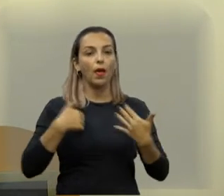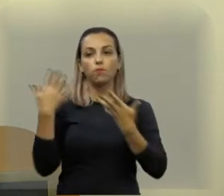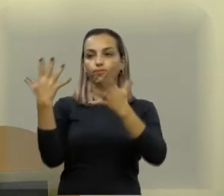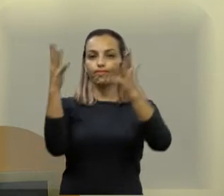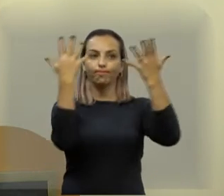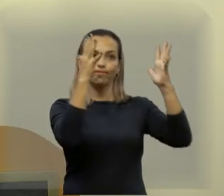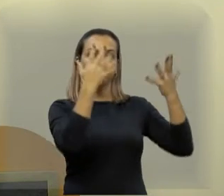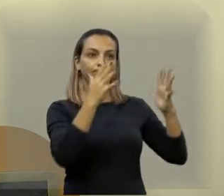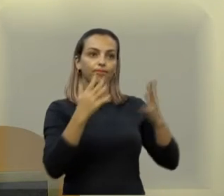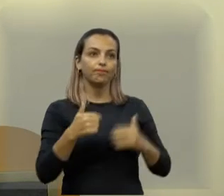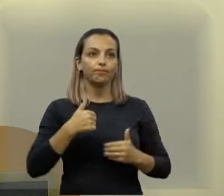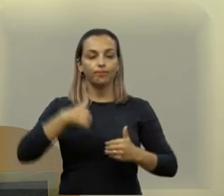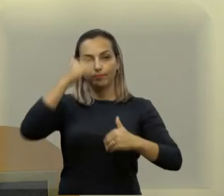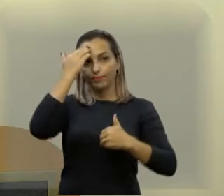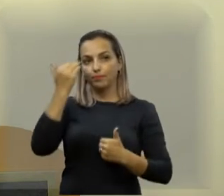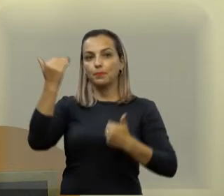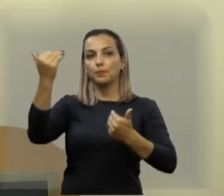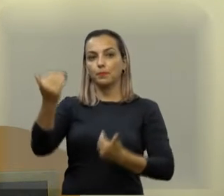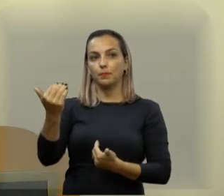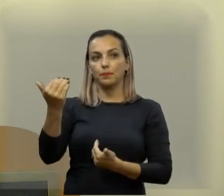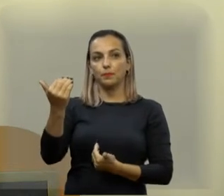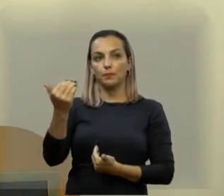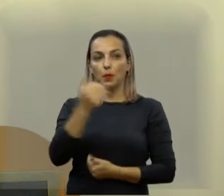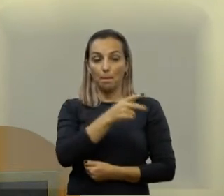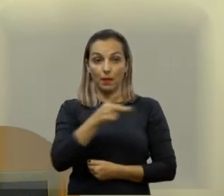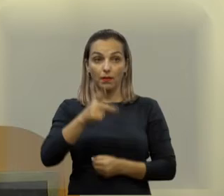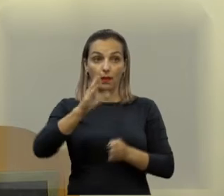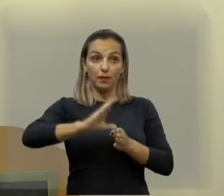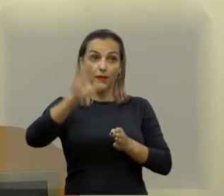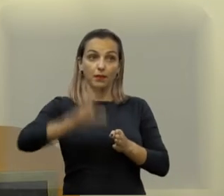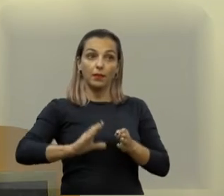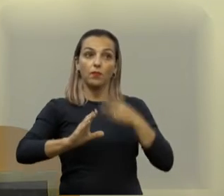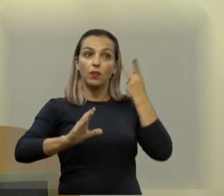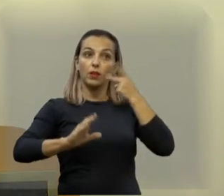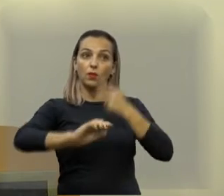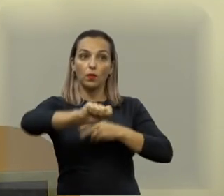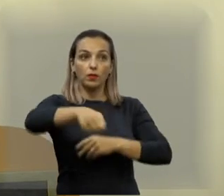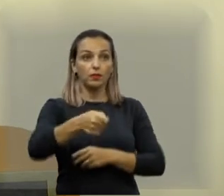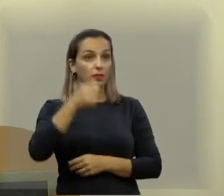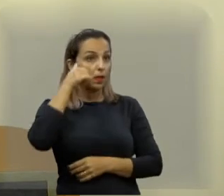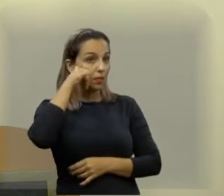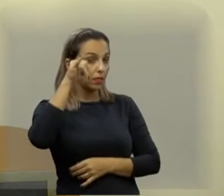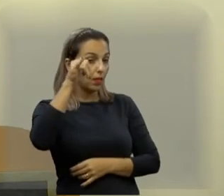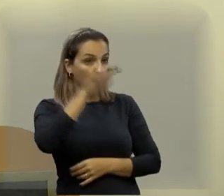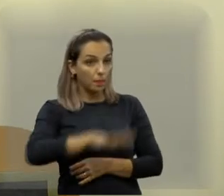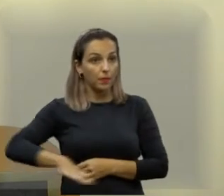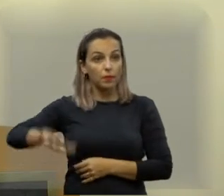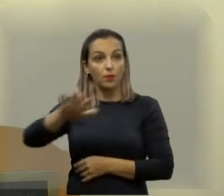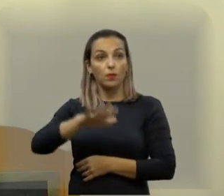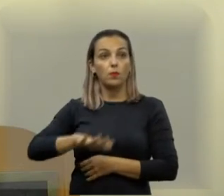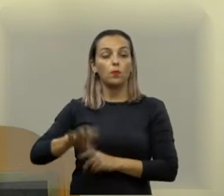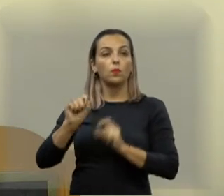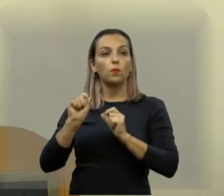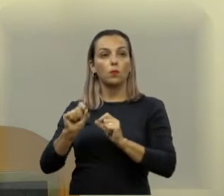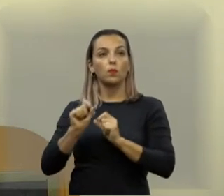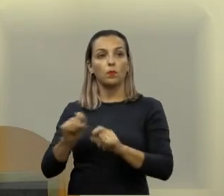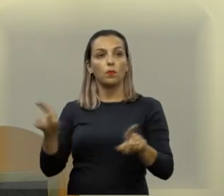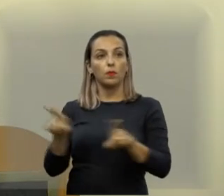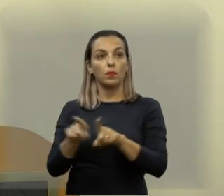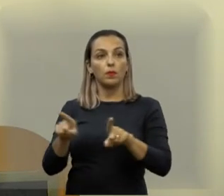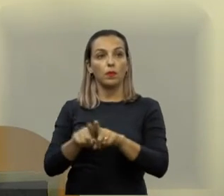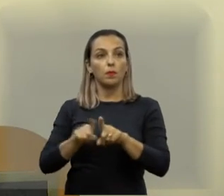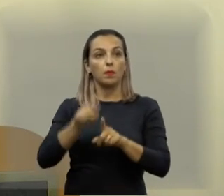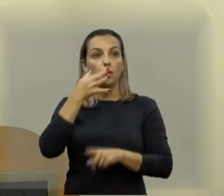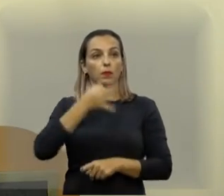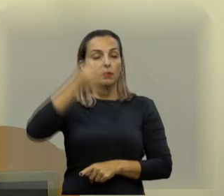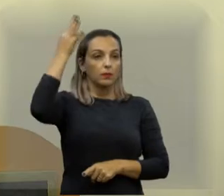minhas saudações né Eu agradeço ao presidente da Câmara Vereador Luiz Braz pelo espaço também agradeço a vocês a